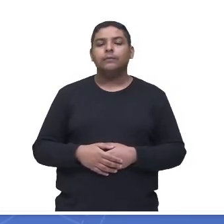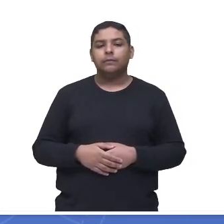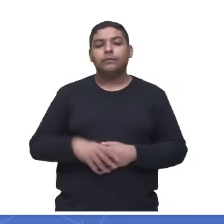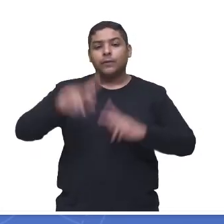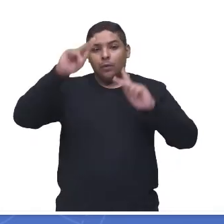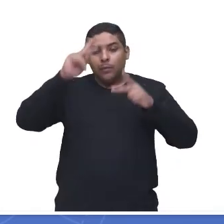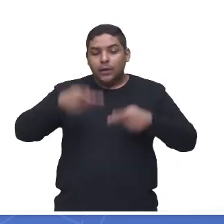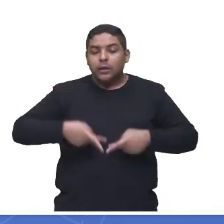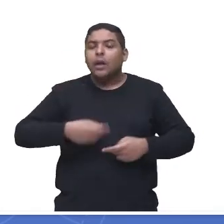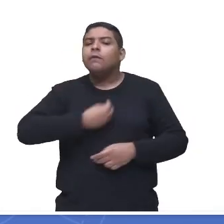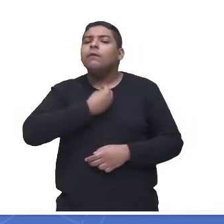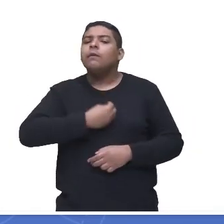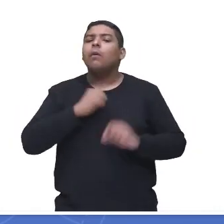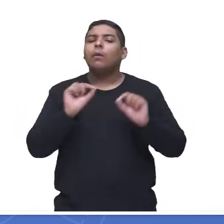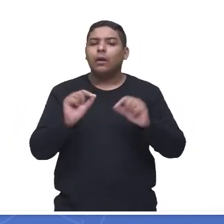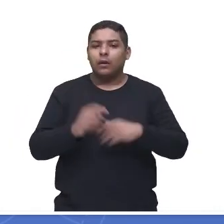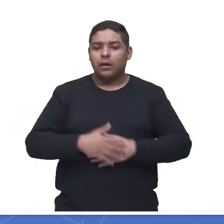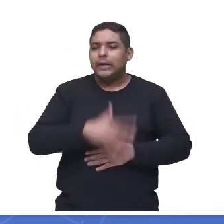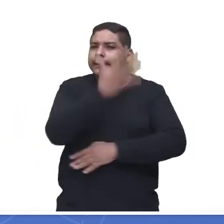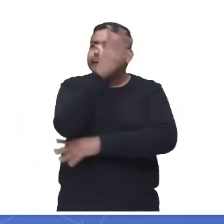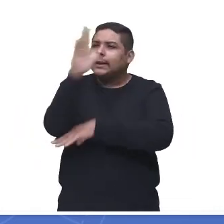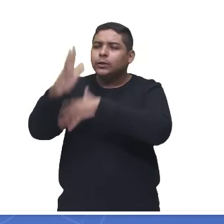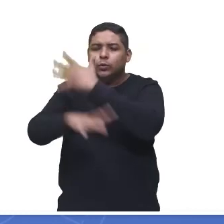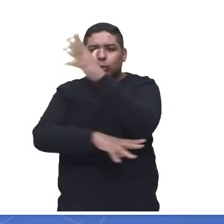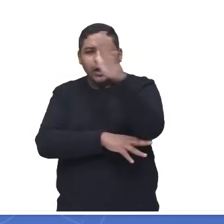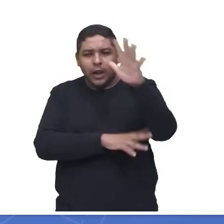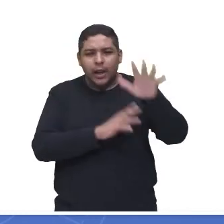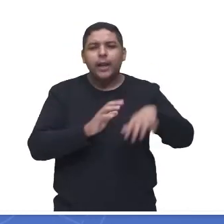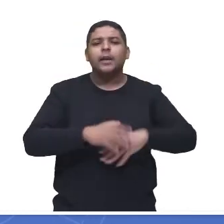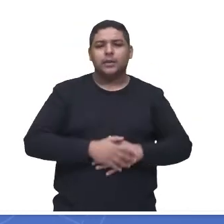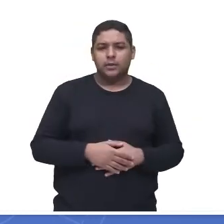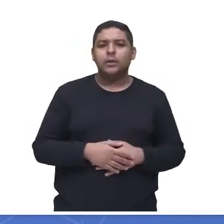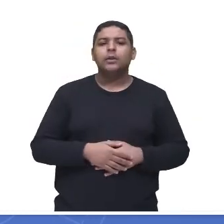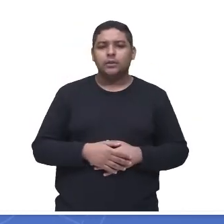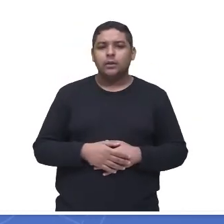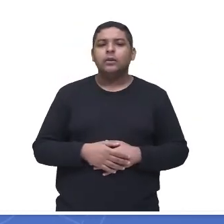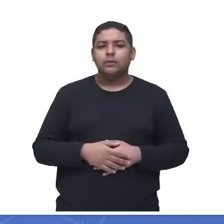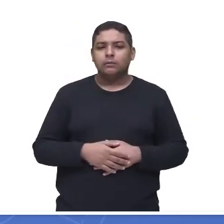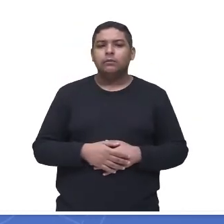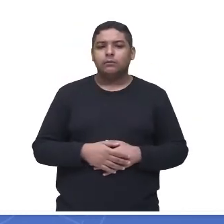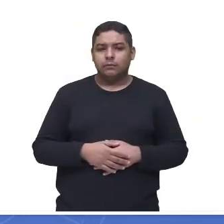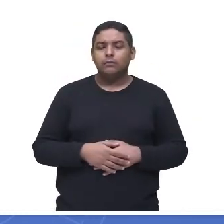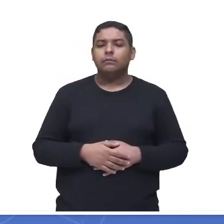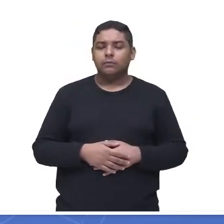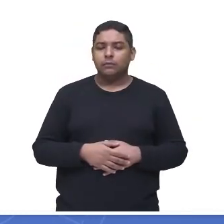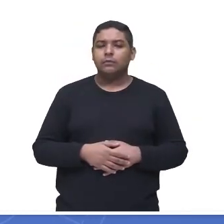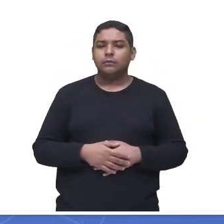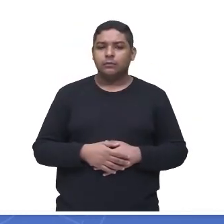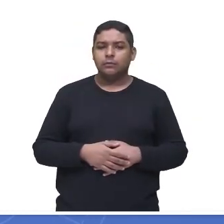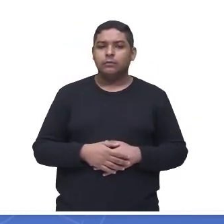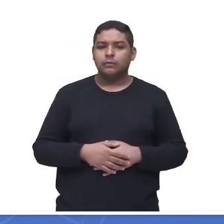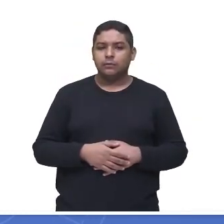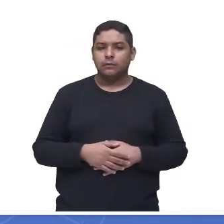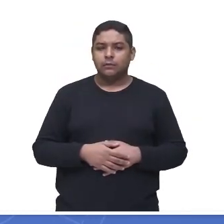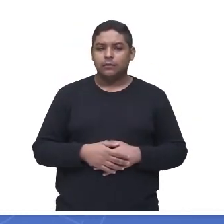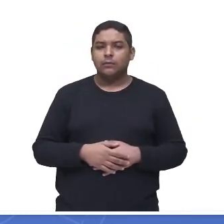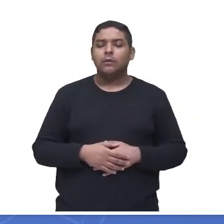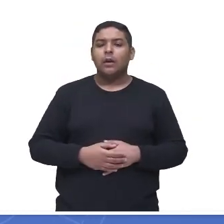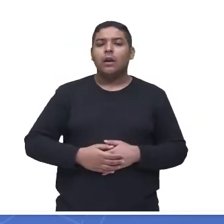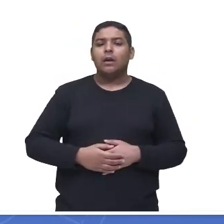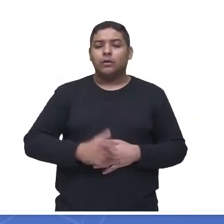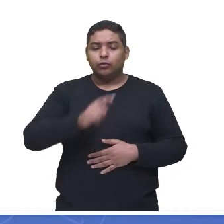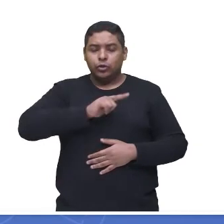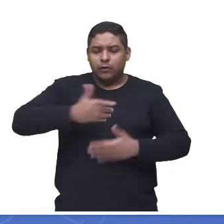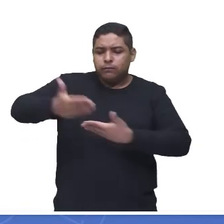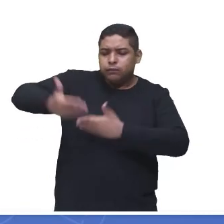ali vivendo de acordo com a natureza, com os fenômenos da natureza, buscando responder os fenômenos da natureza, vivia nessa harmonia com